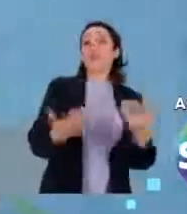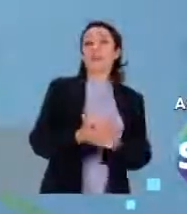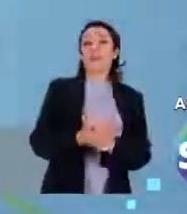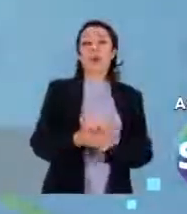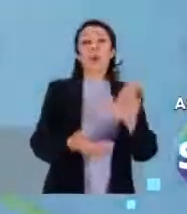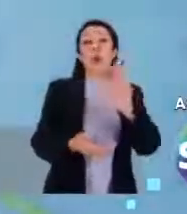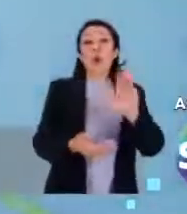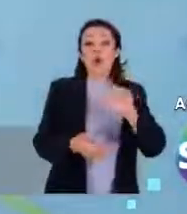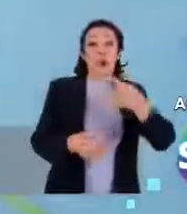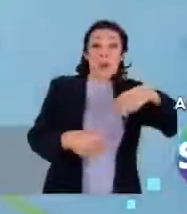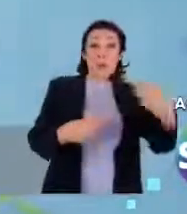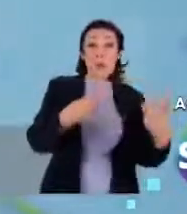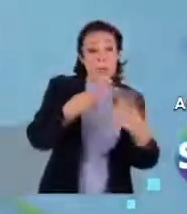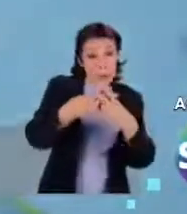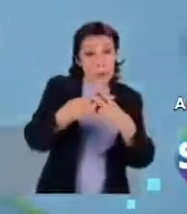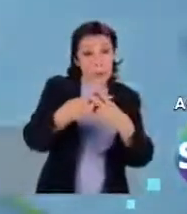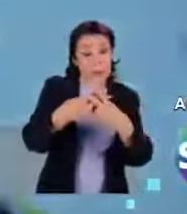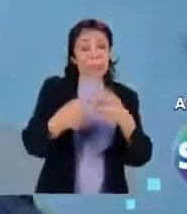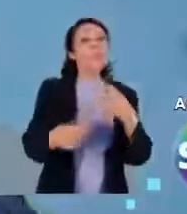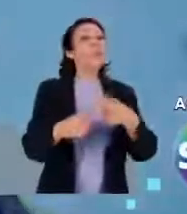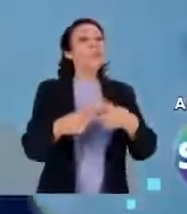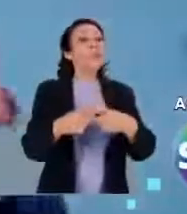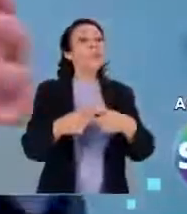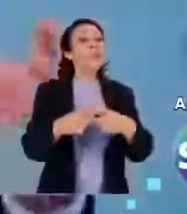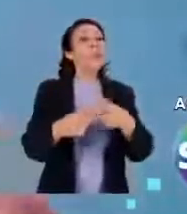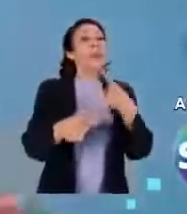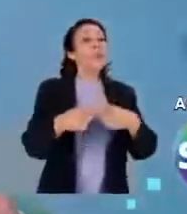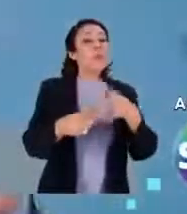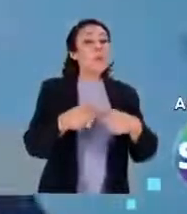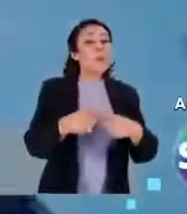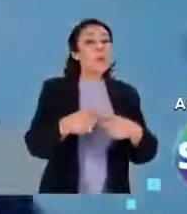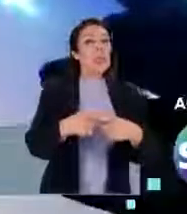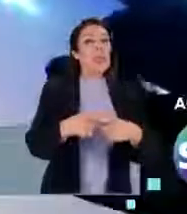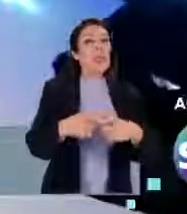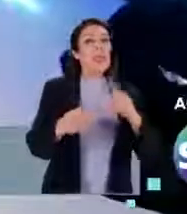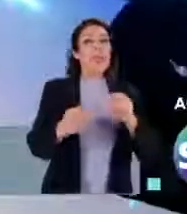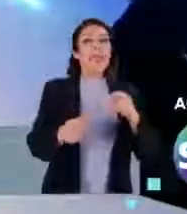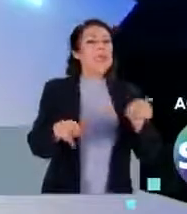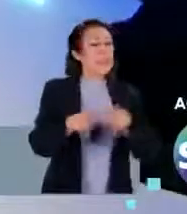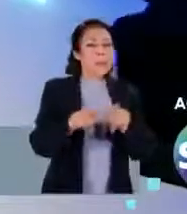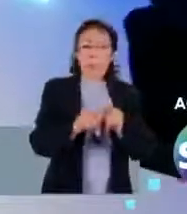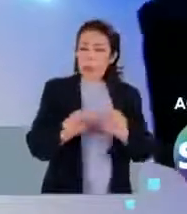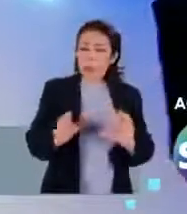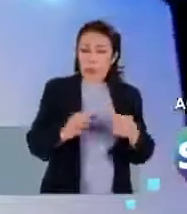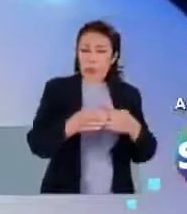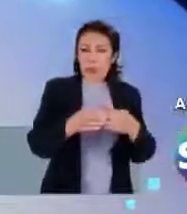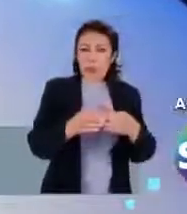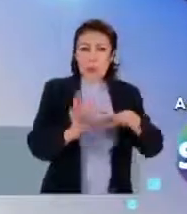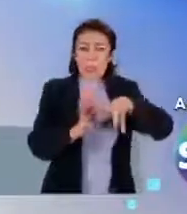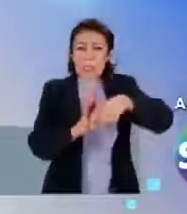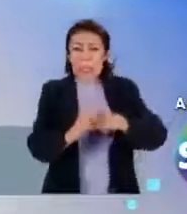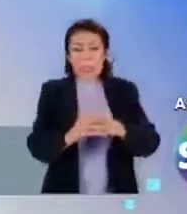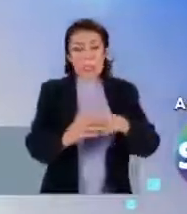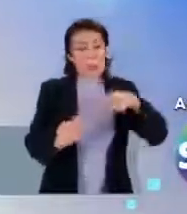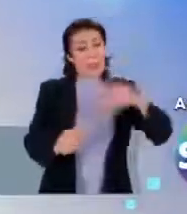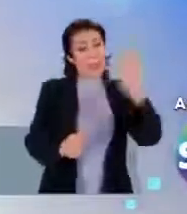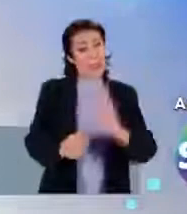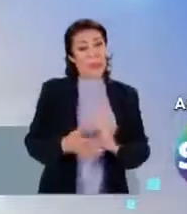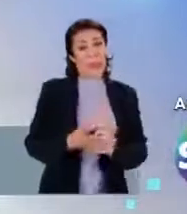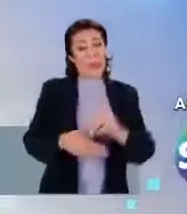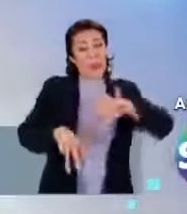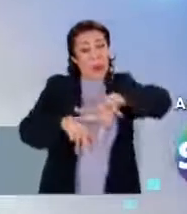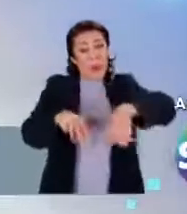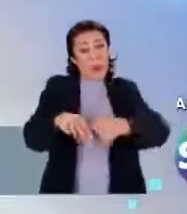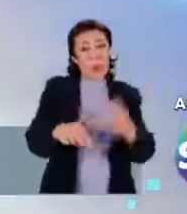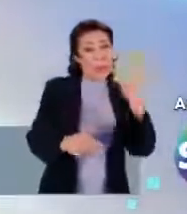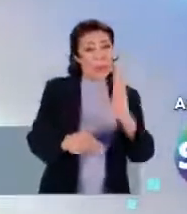Lula foi bater na cadeia foi bater na cadeia porque porque ele loteou o governo um bandidos da corrupção do Brasil e sabe com quem ele tá hoje com os